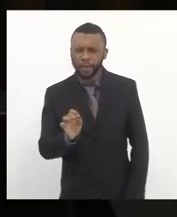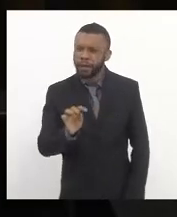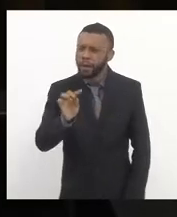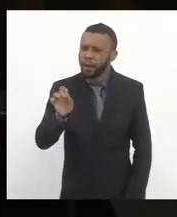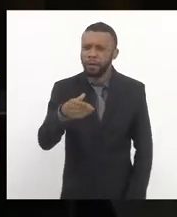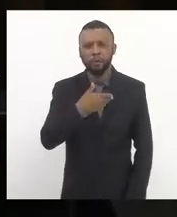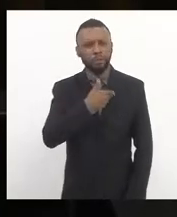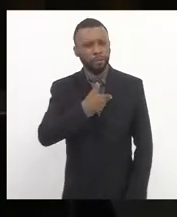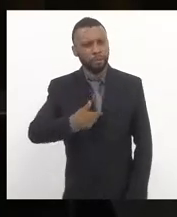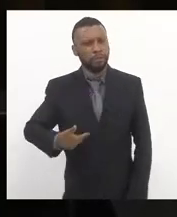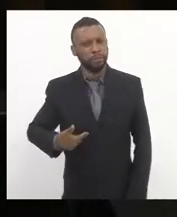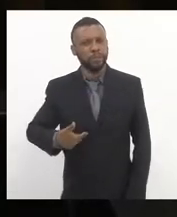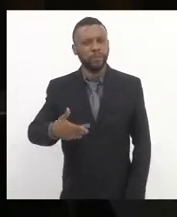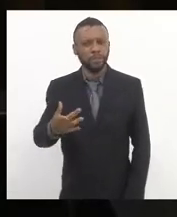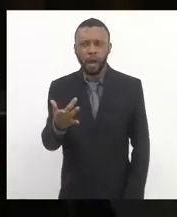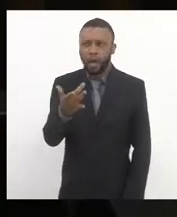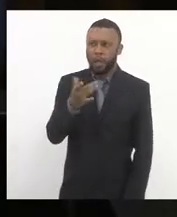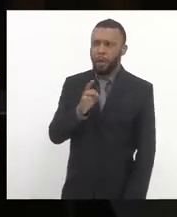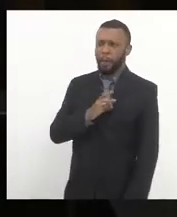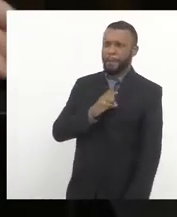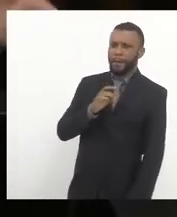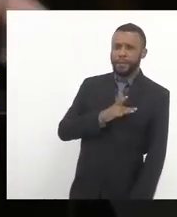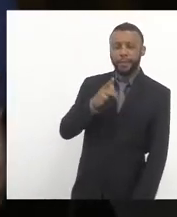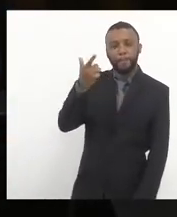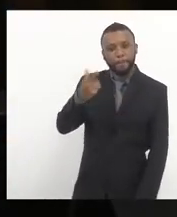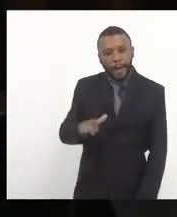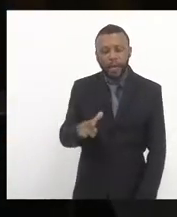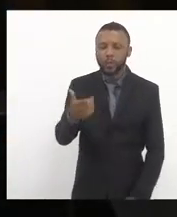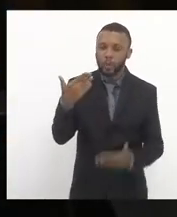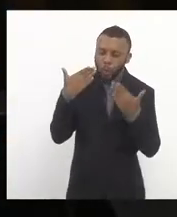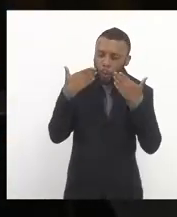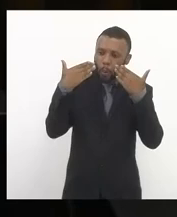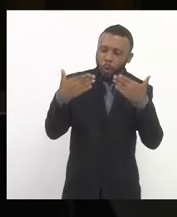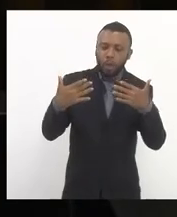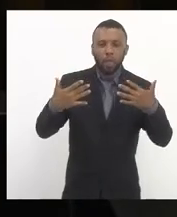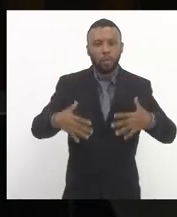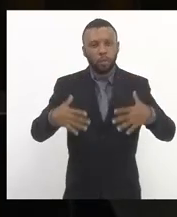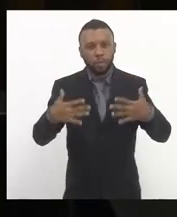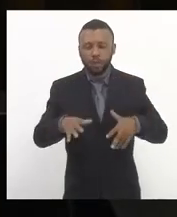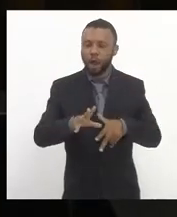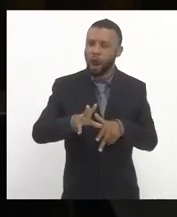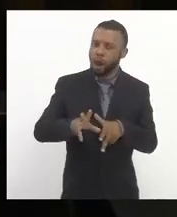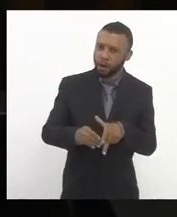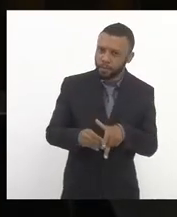Estado está com medo de mais um escândalo de corrupção?